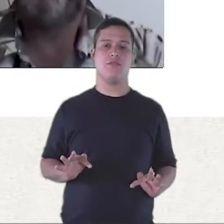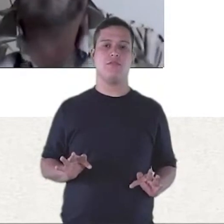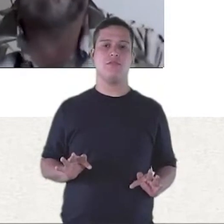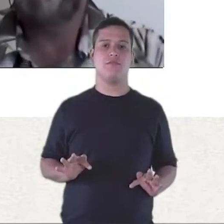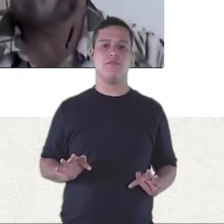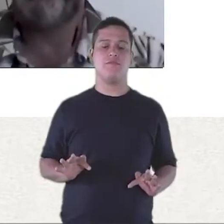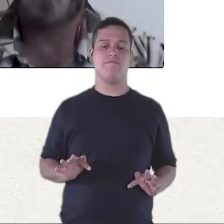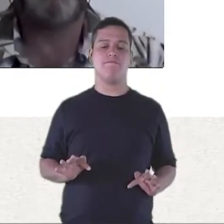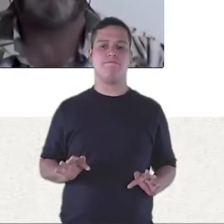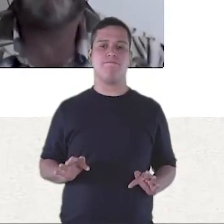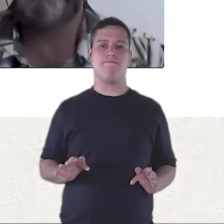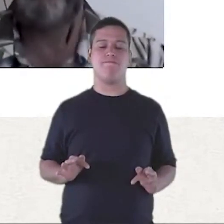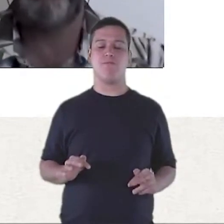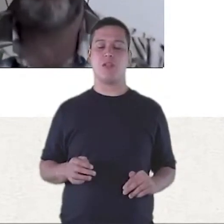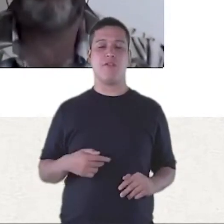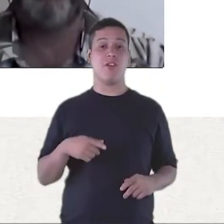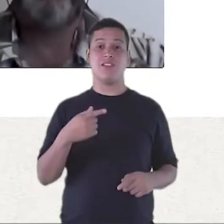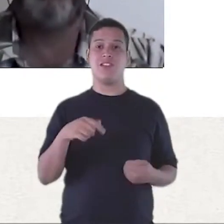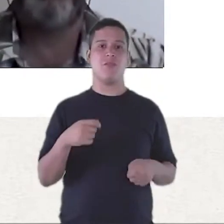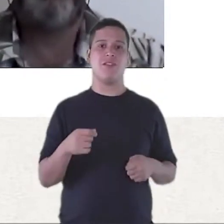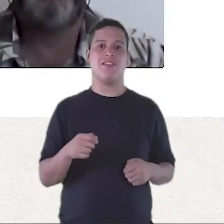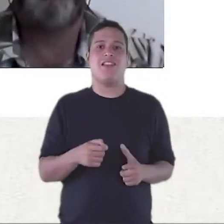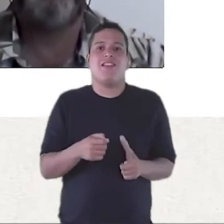Não depende de mais ninguém para isso.